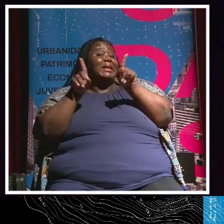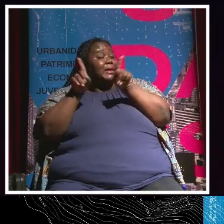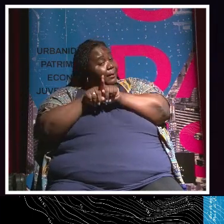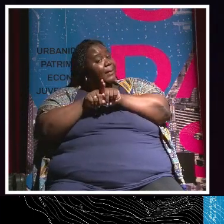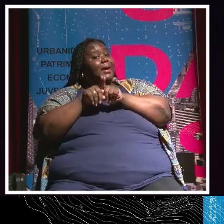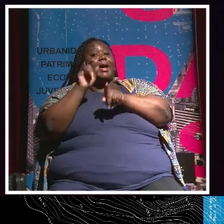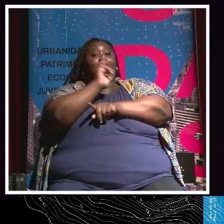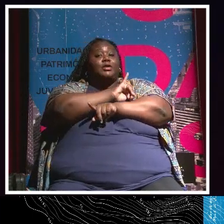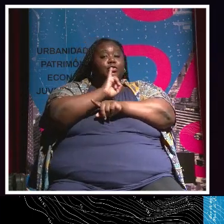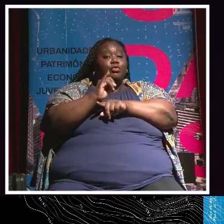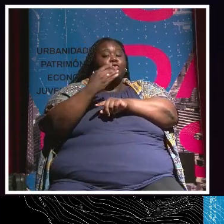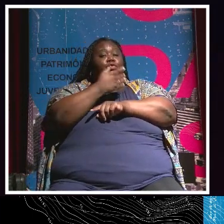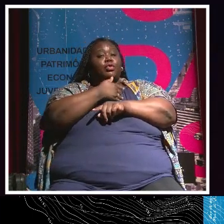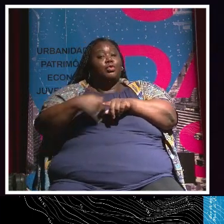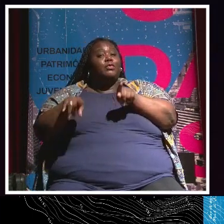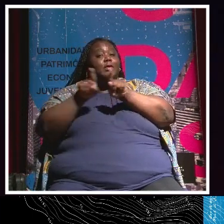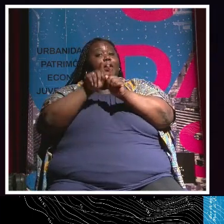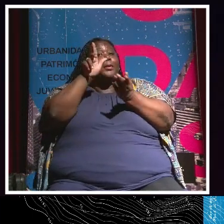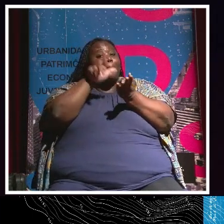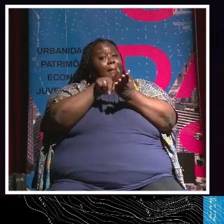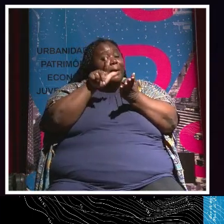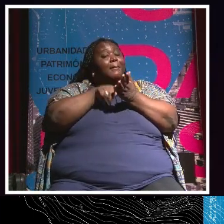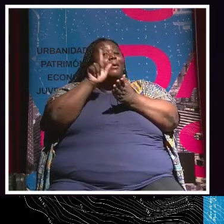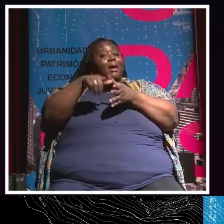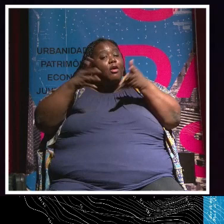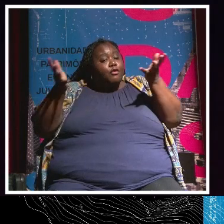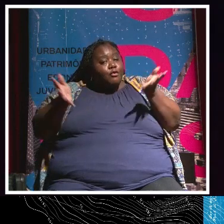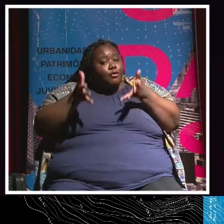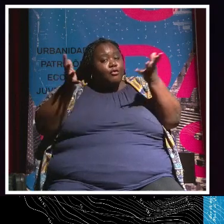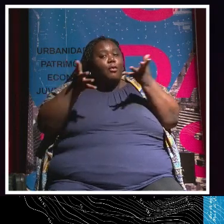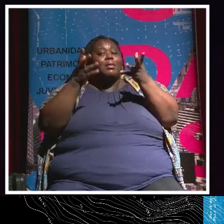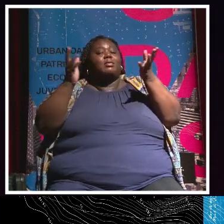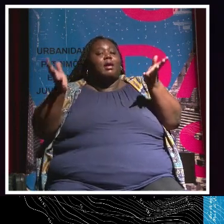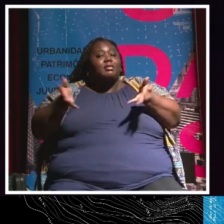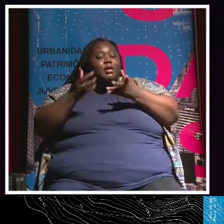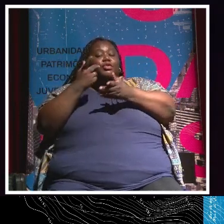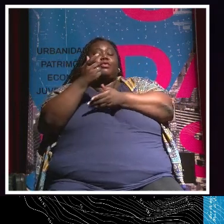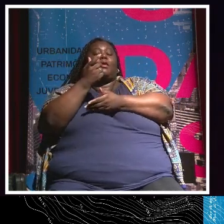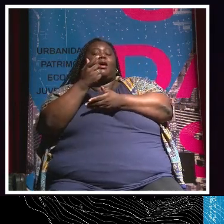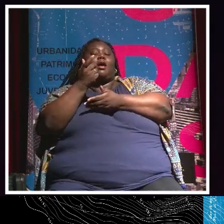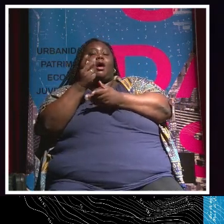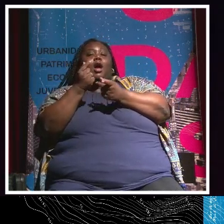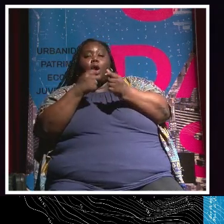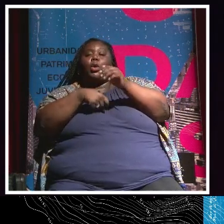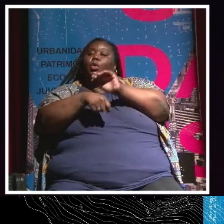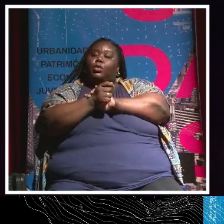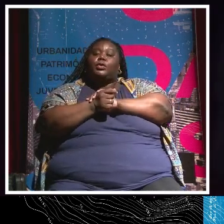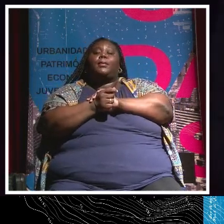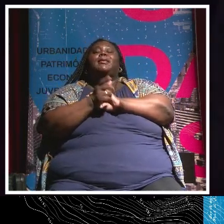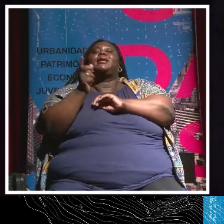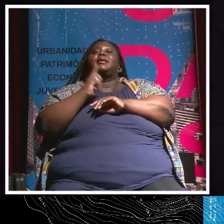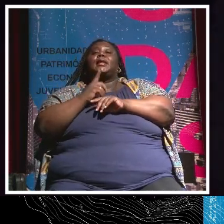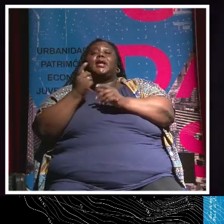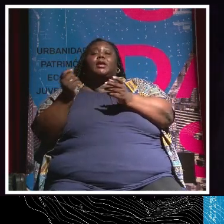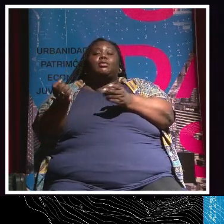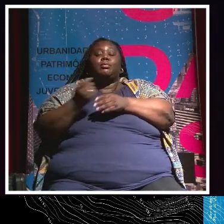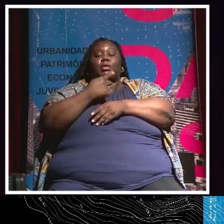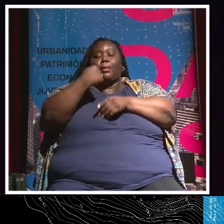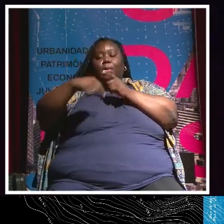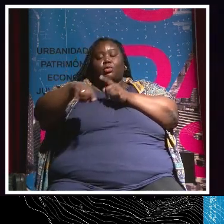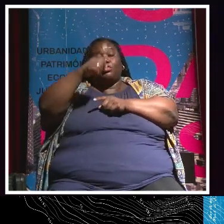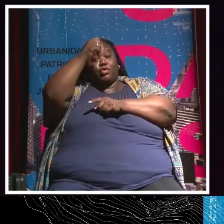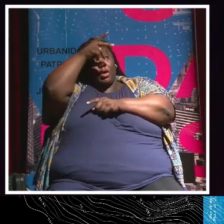governamentais também têm o seu papel. Qual é o papel? Fomentar e incentivar a economia criativa, criando políticas públicas